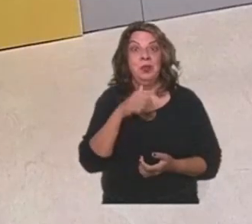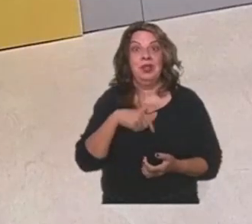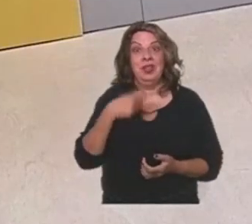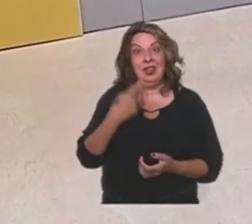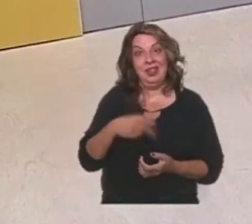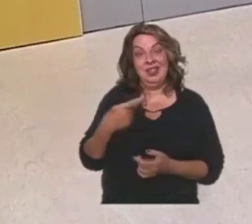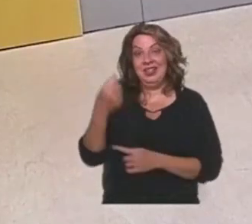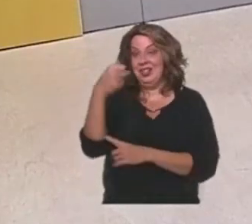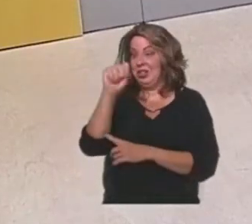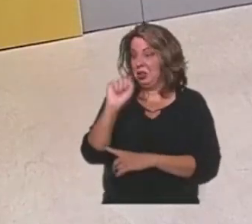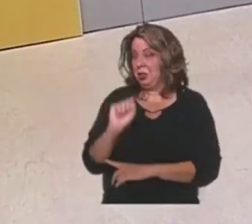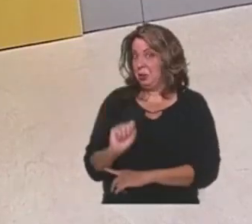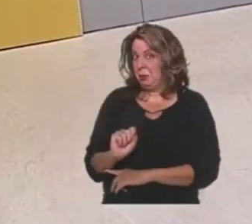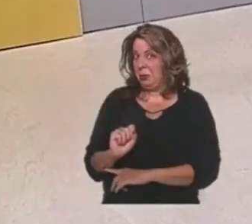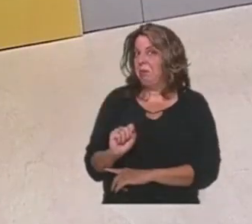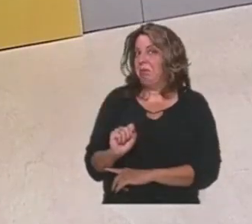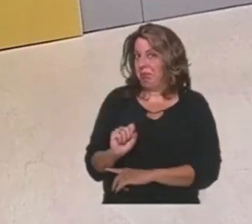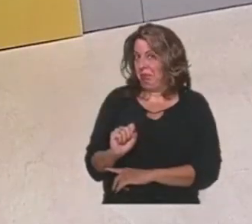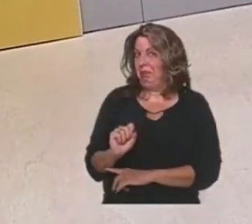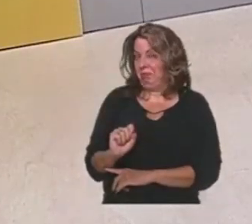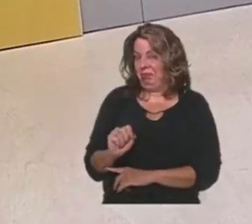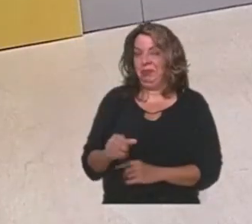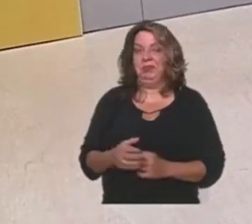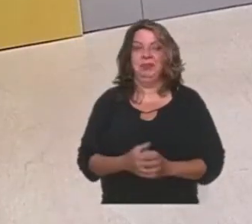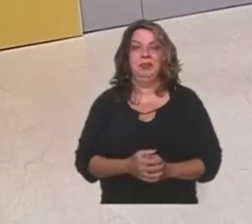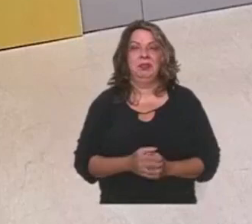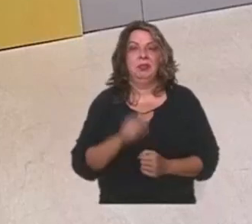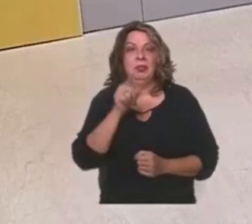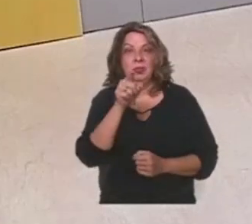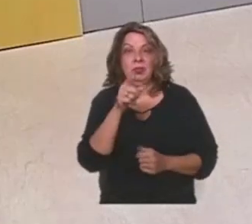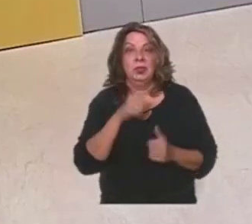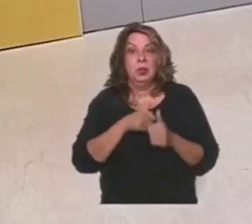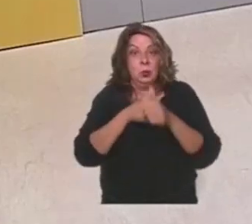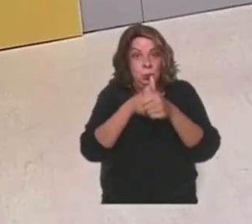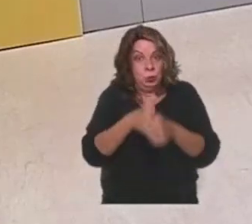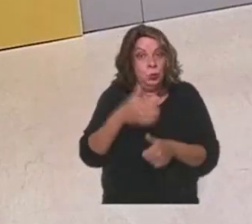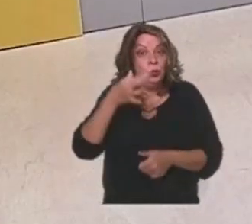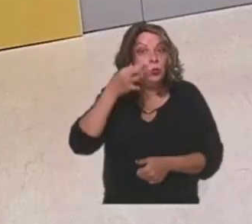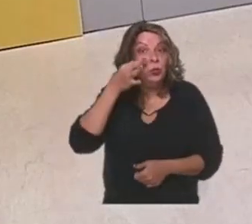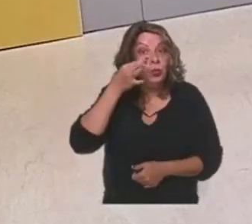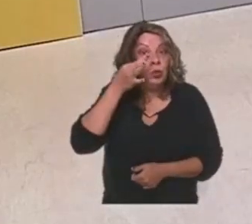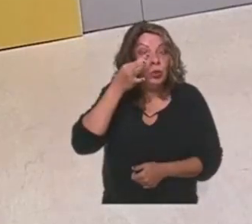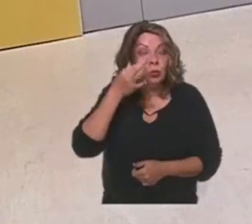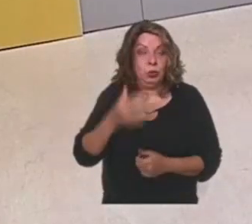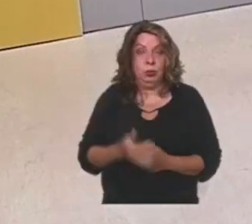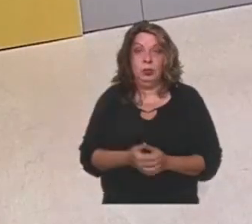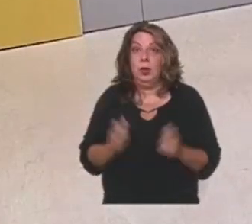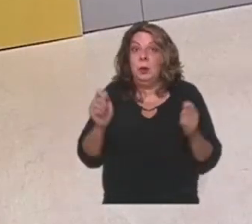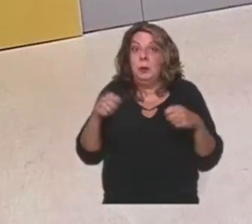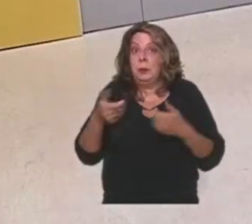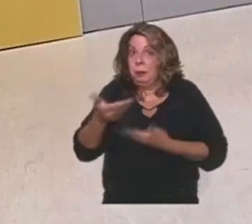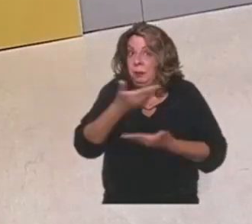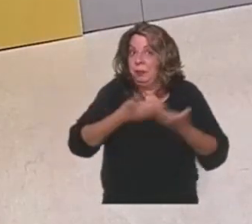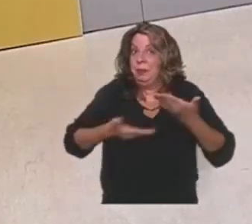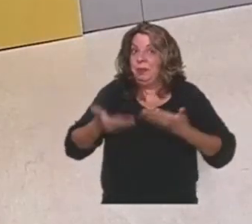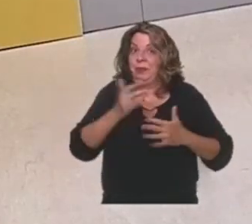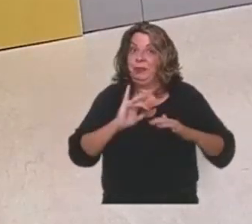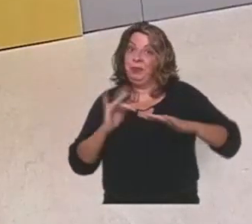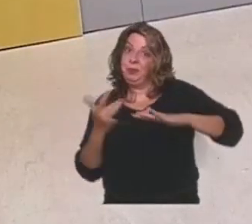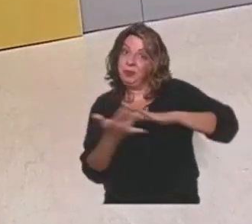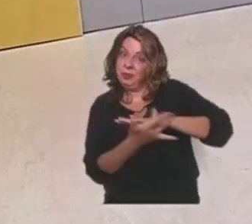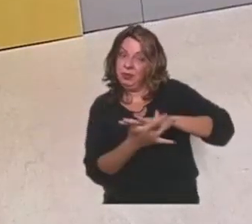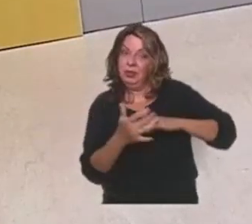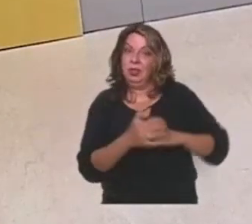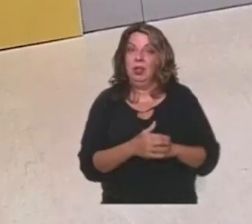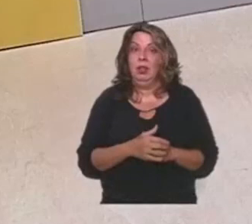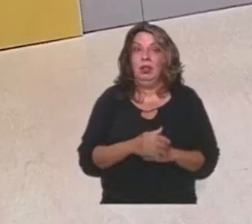Ó, você que tá na audiência aí, você que tá acompanhando a gente ao vivo, lembra você que você pode interagir em nossas redes, tá? Vai